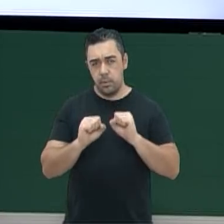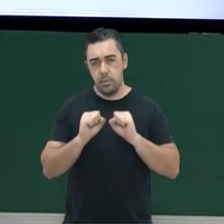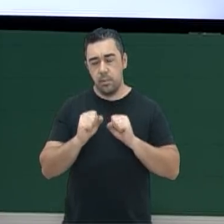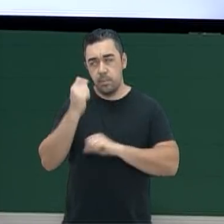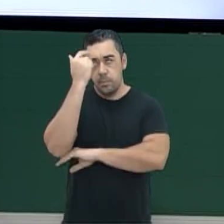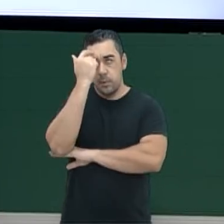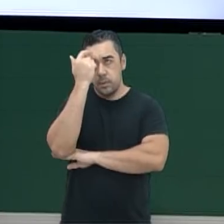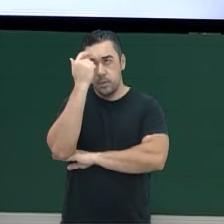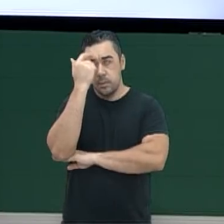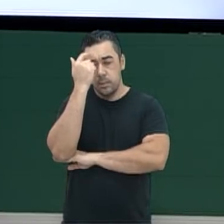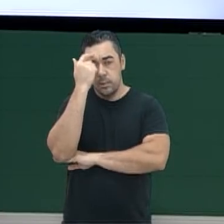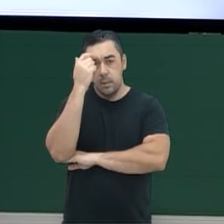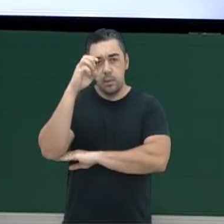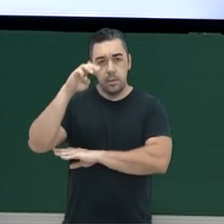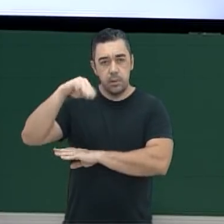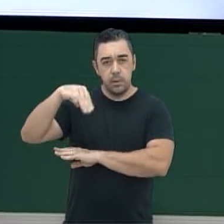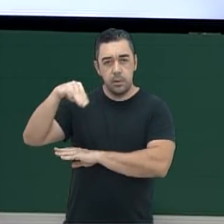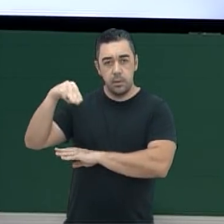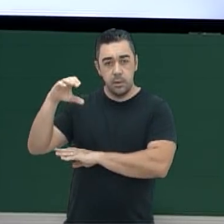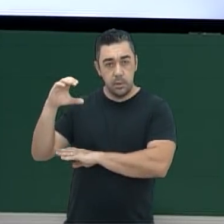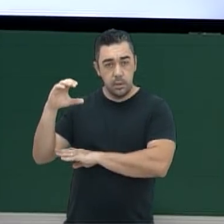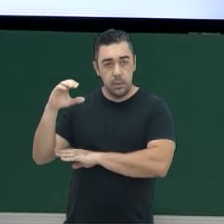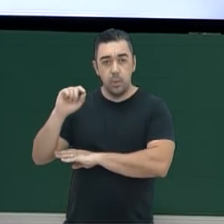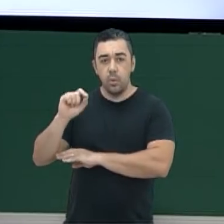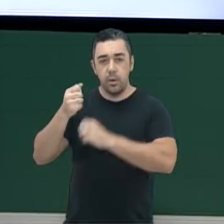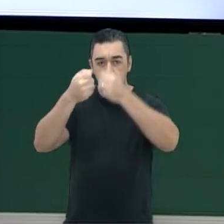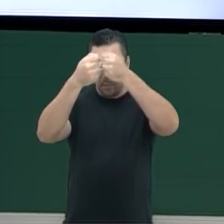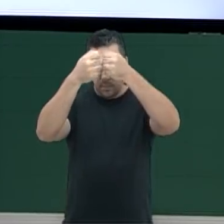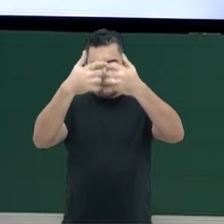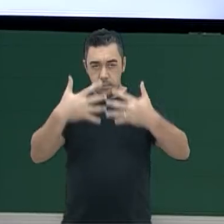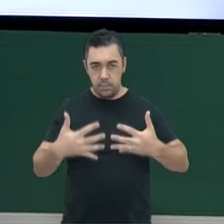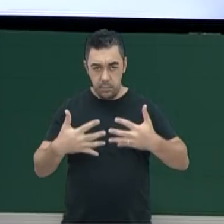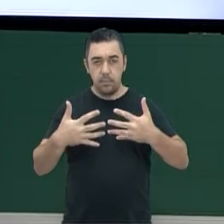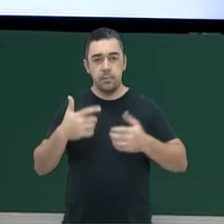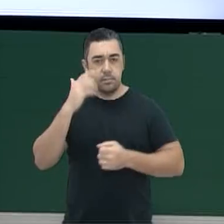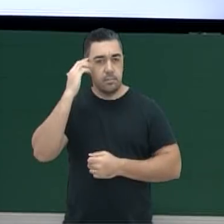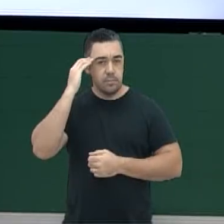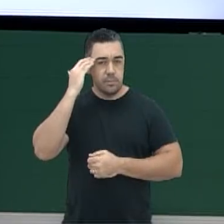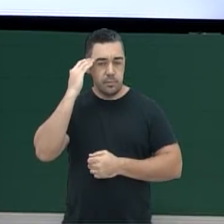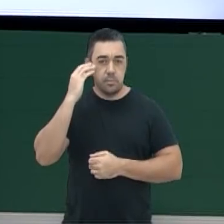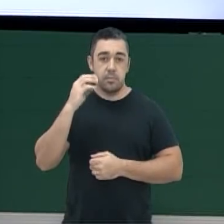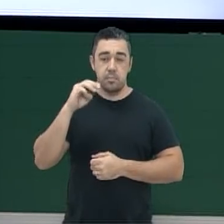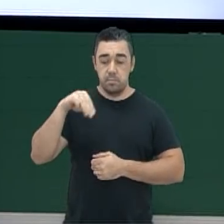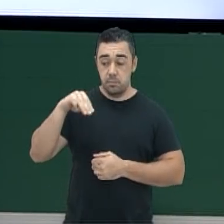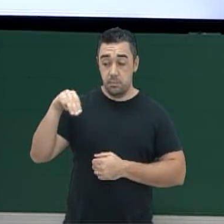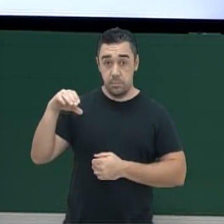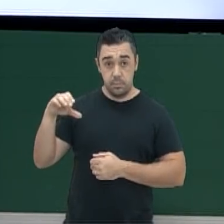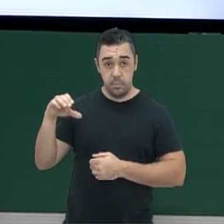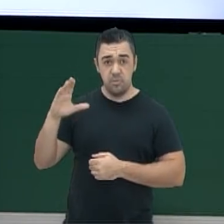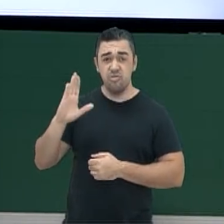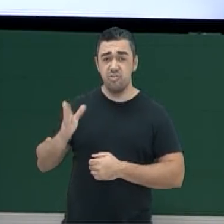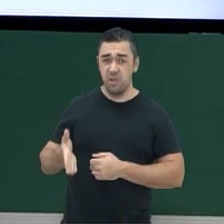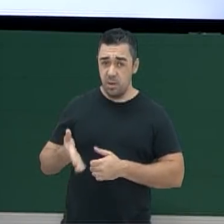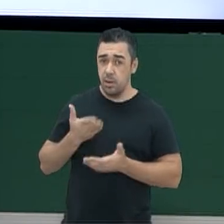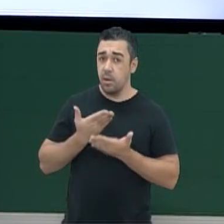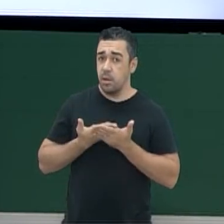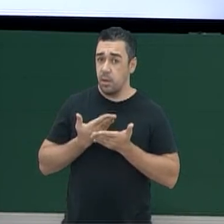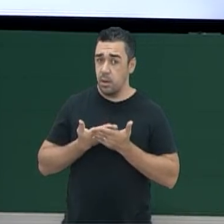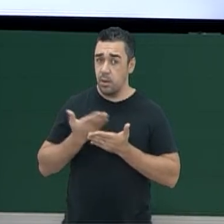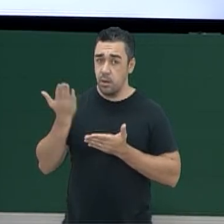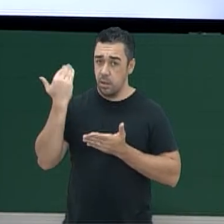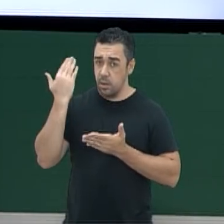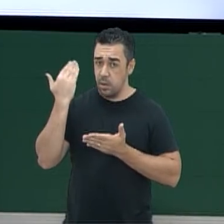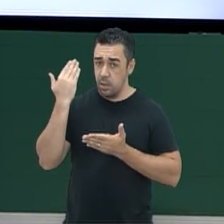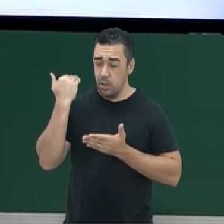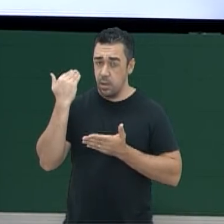em múltiplos comuns, né? Então, múltiplos comuns. A gente já teve uma aula de